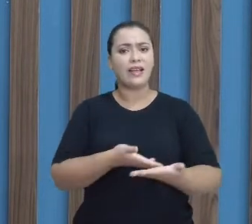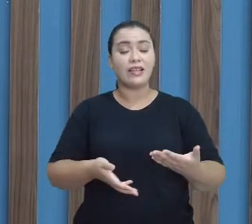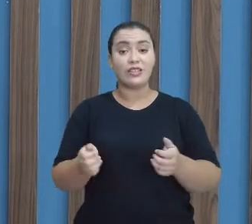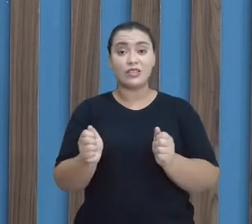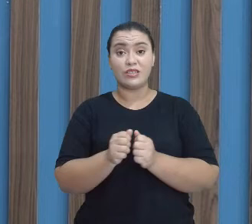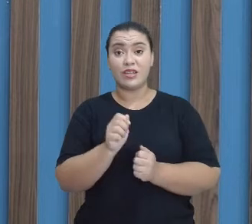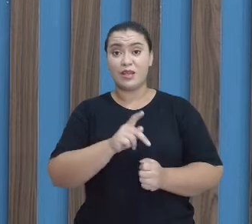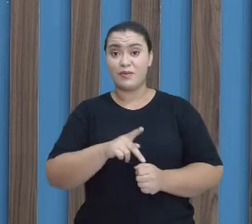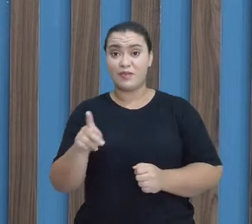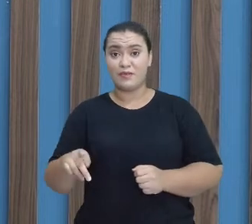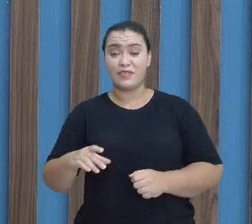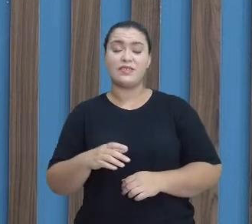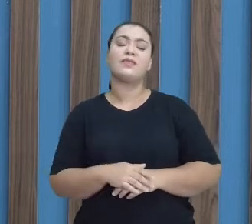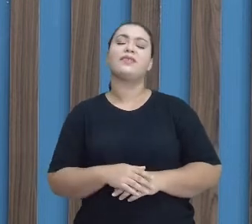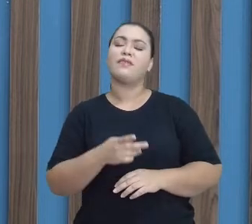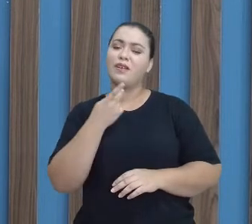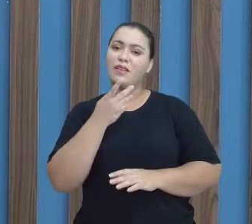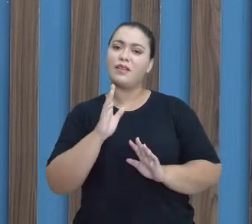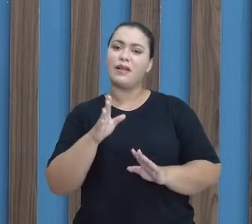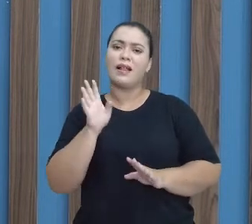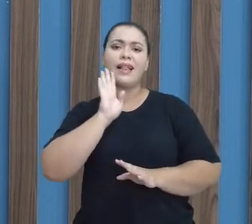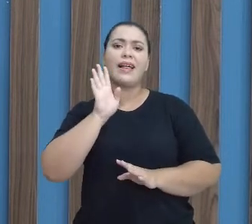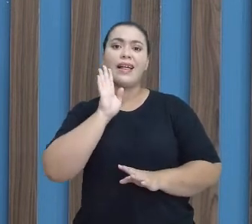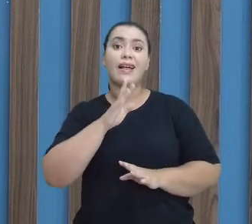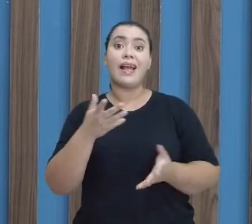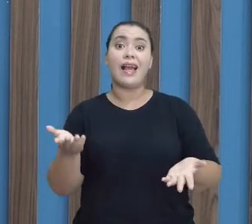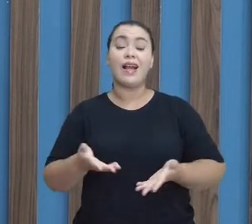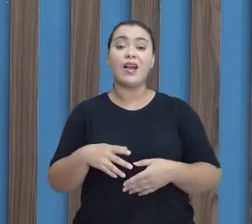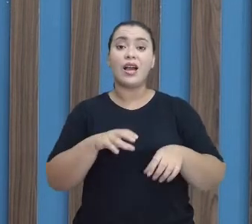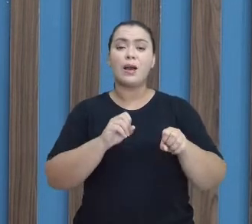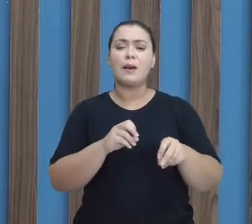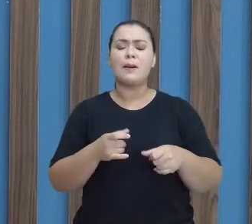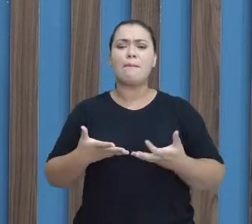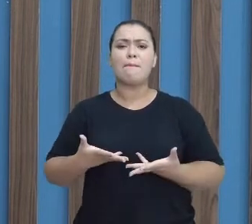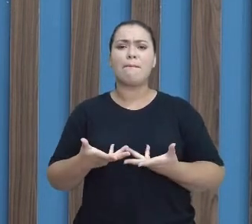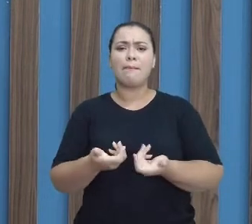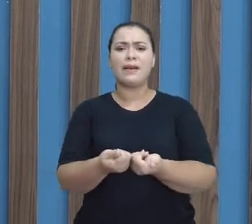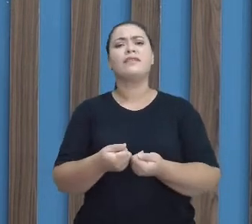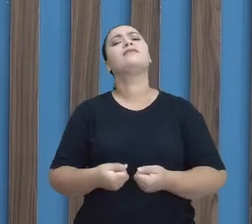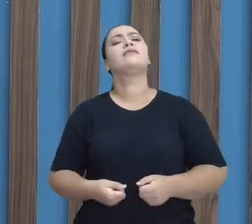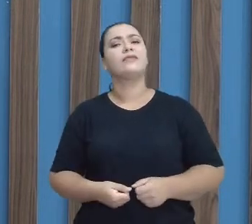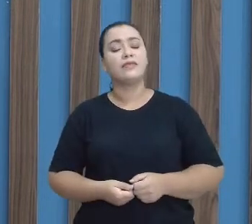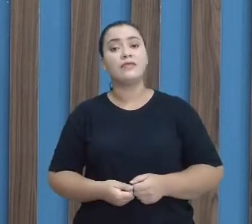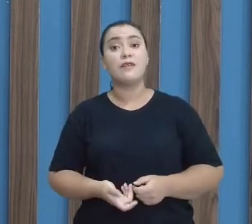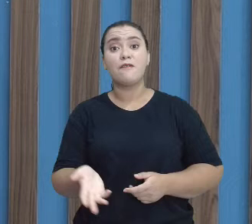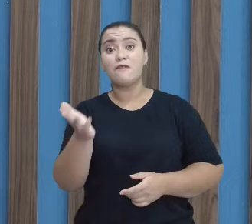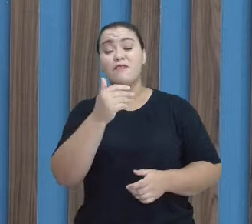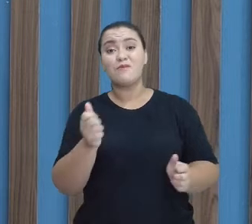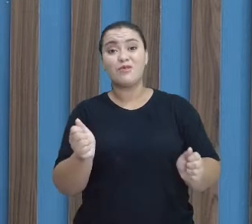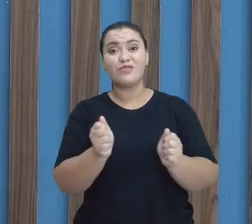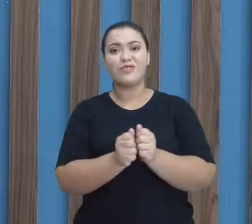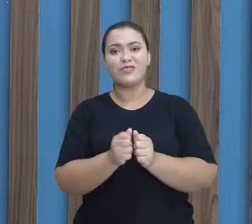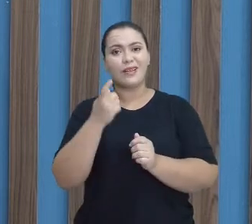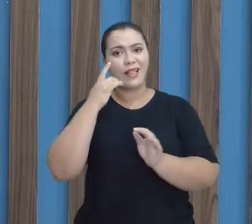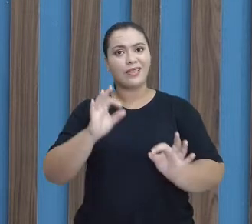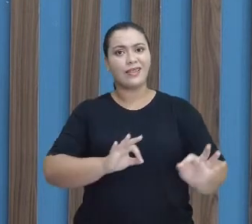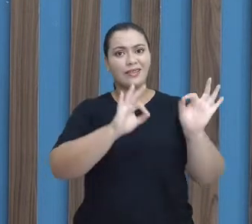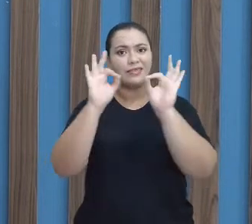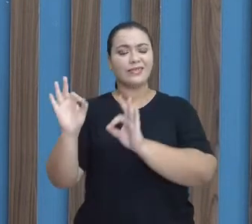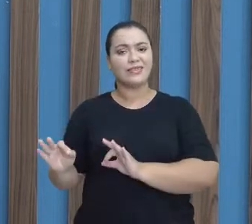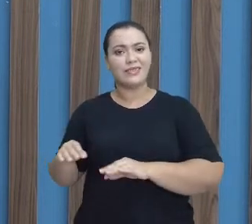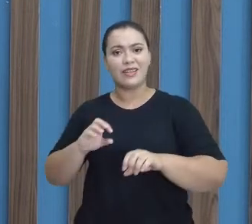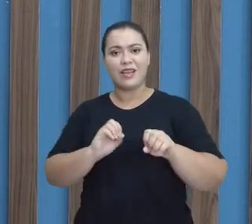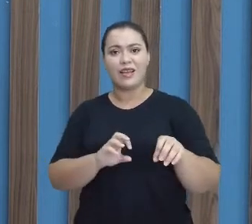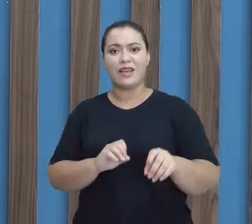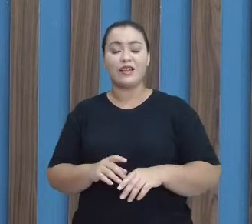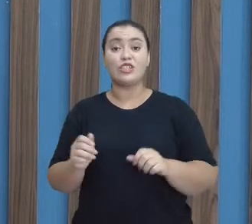Camille falou, que é bem legal. Então a aula está maravilhosa, vamos juntos assistindo essa aula, não